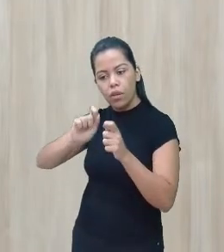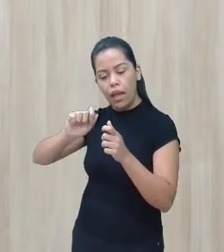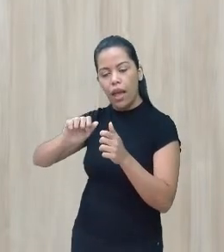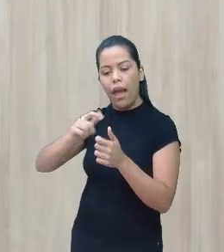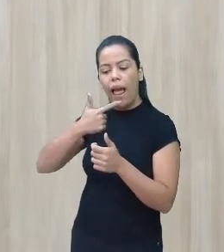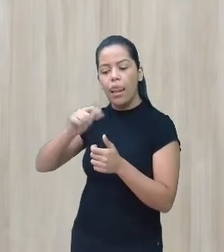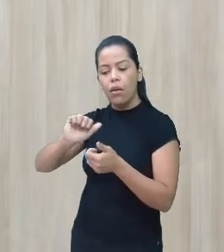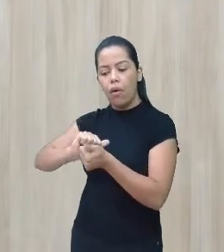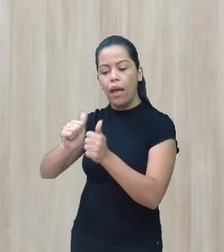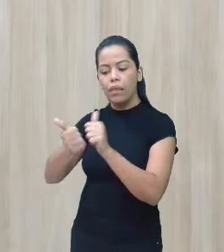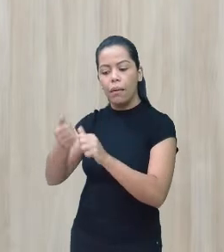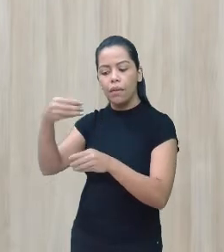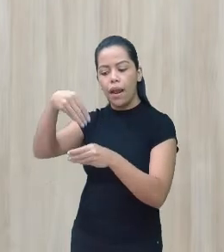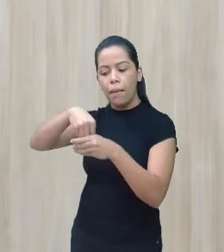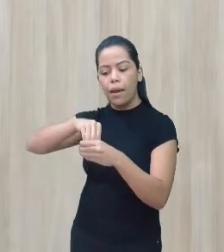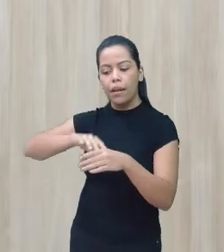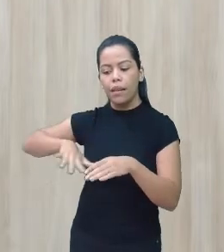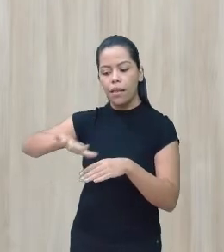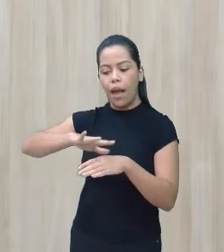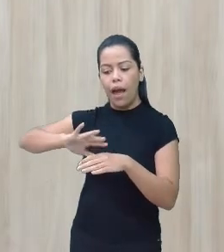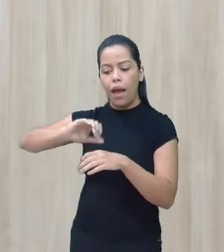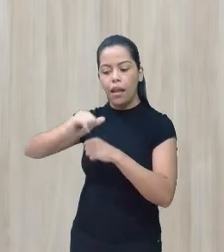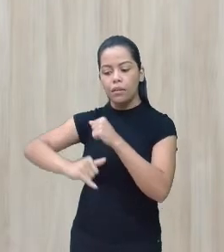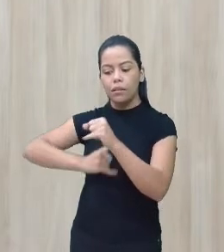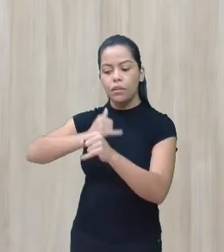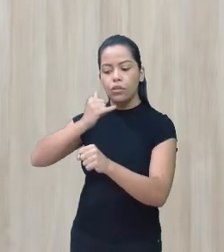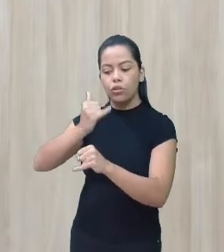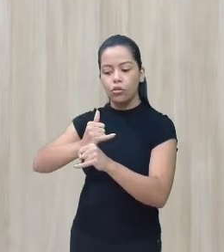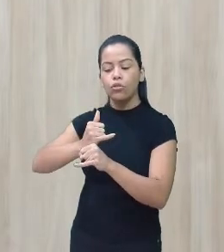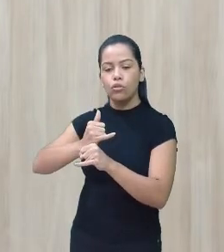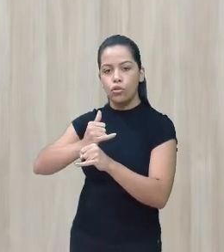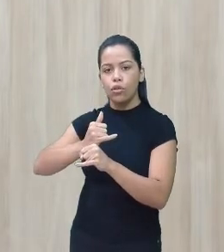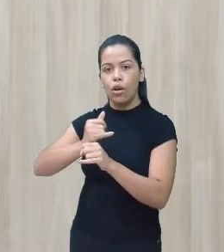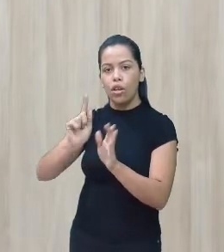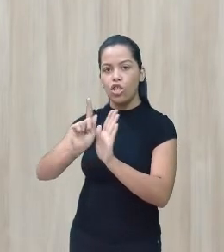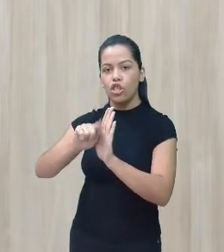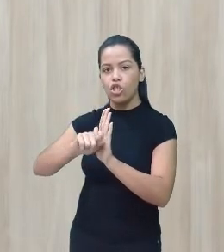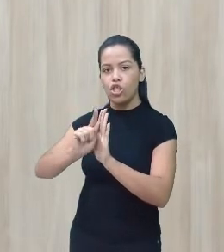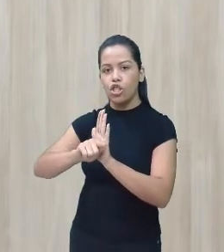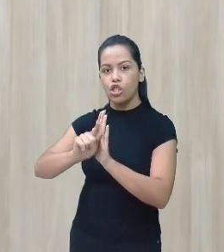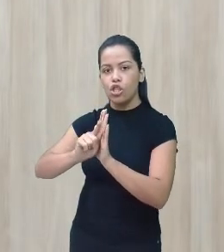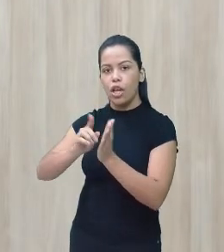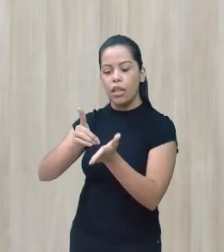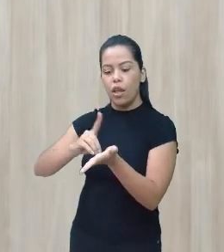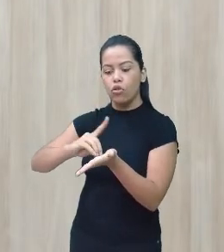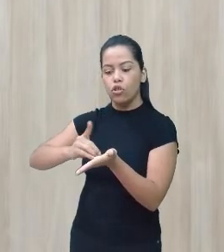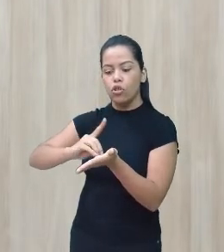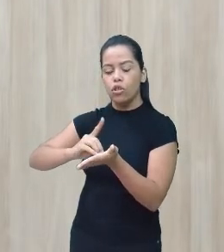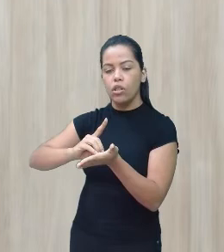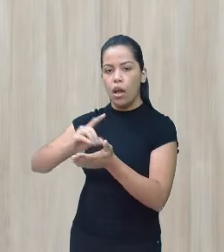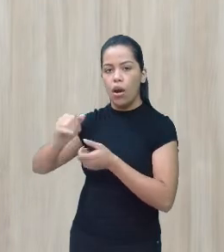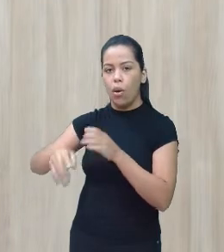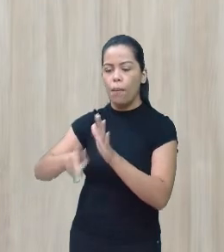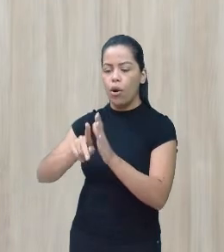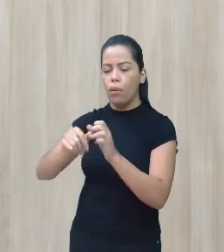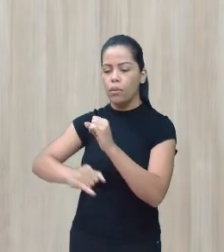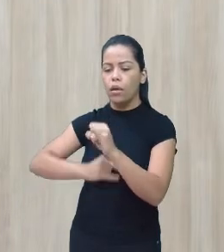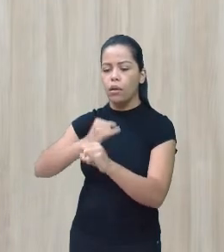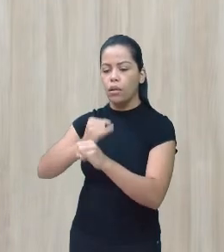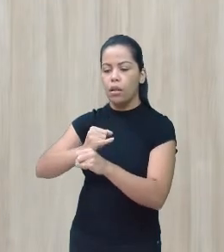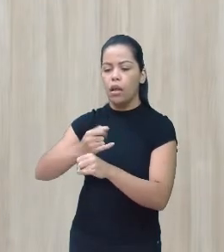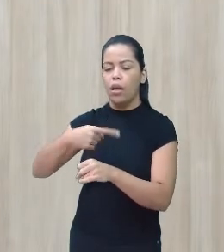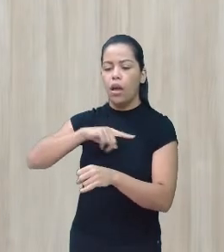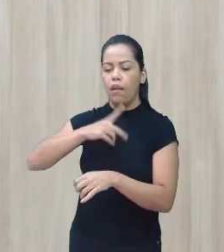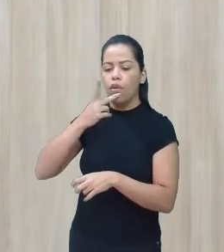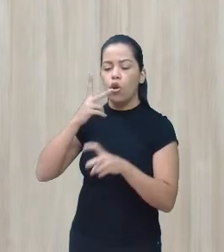na verdade, uma mudança do português para as plataformas digitais. A gente falou também da evolução do computador e